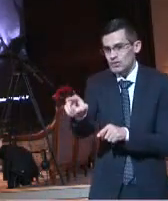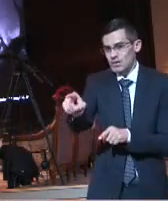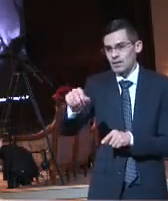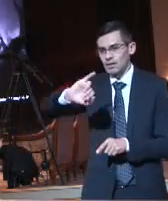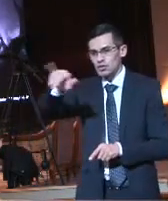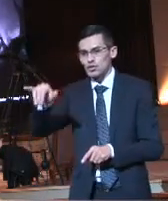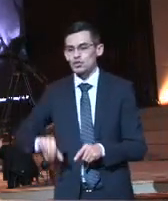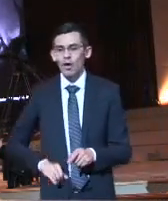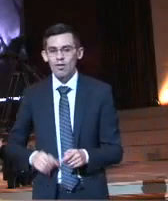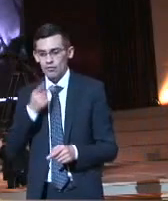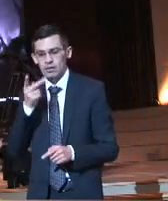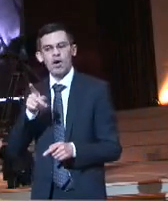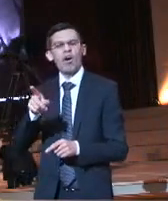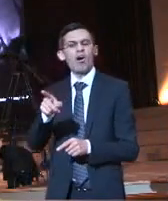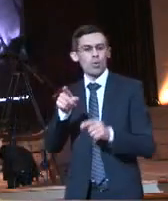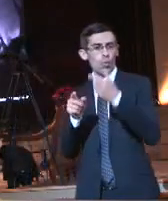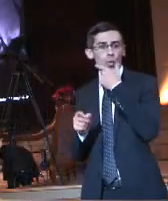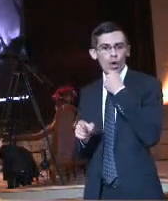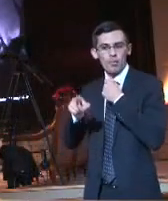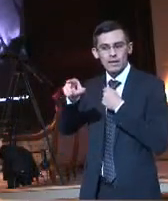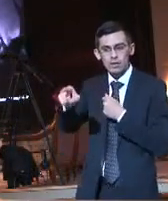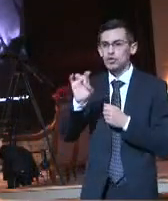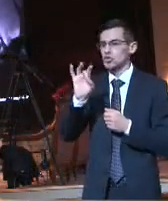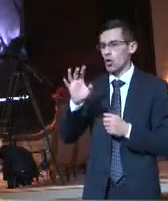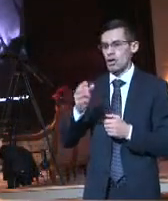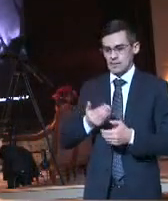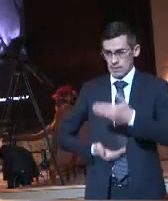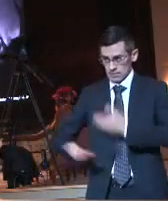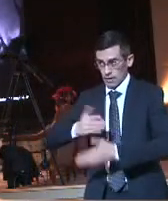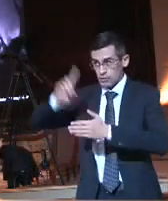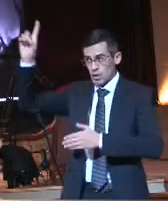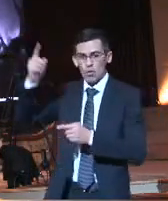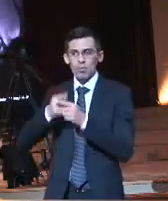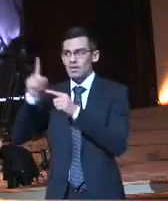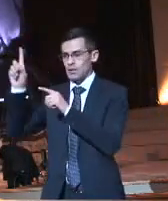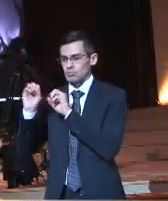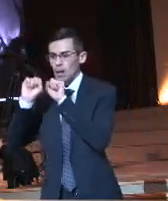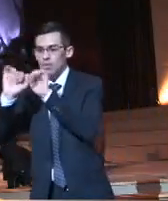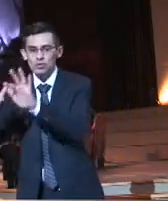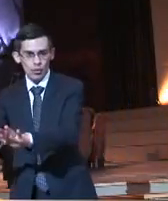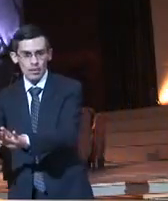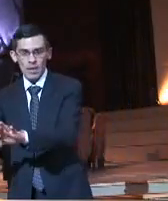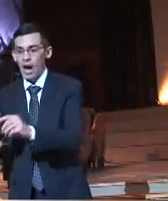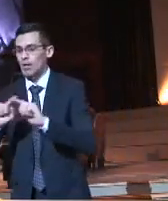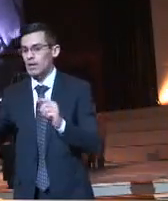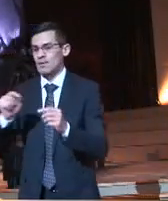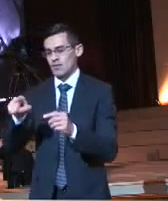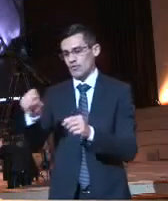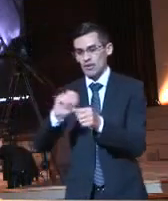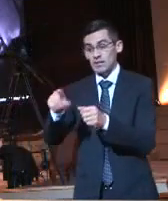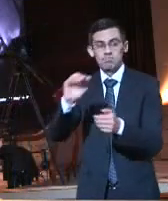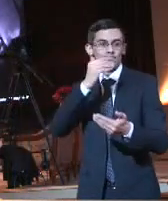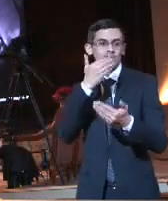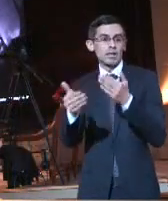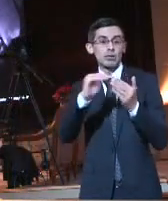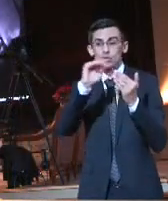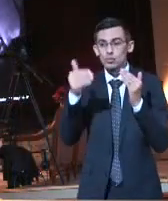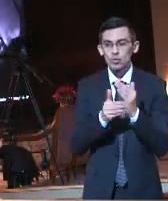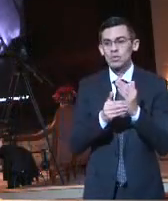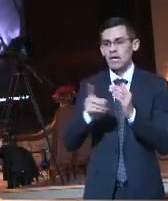por interesse, né? Tira a bênção na área financeira da vida dele, que ele vai se afastar de você.